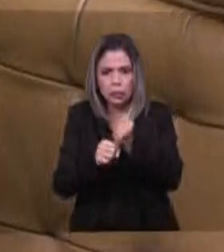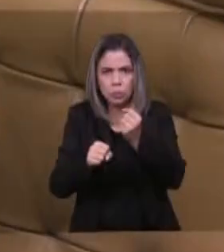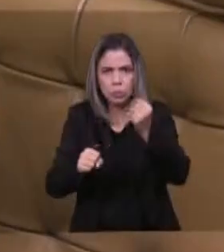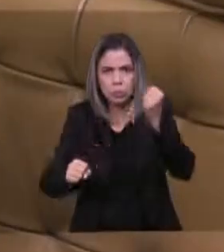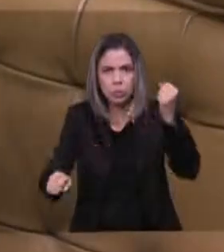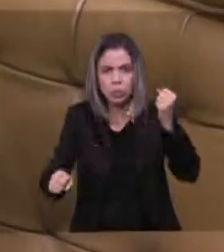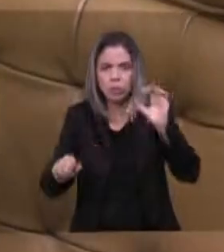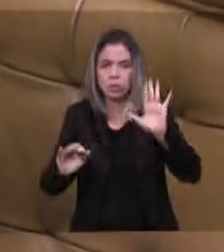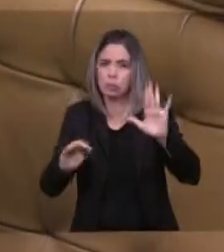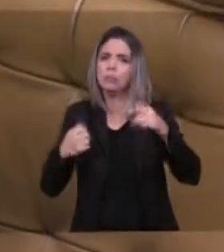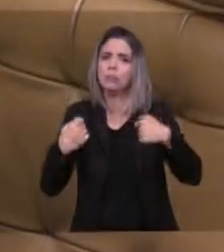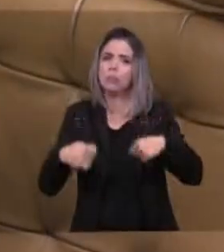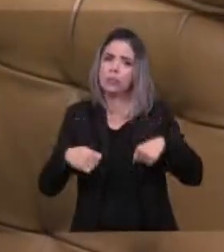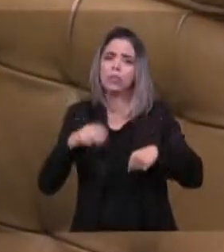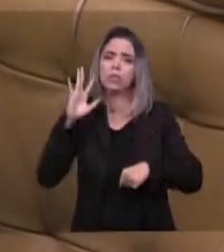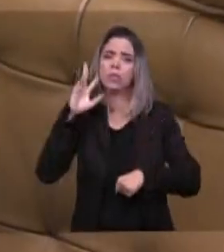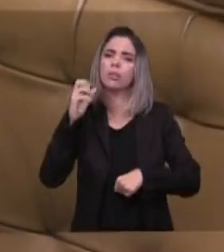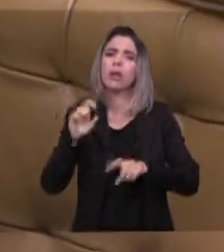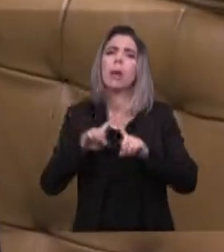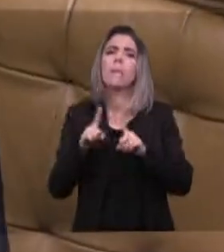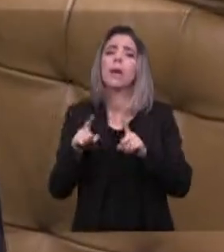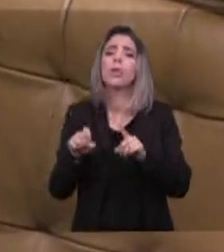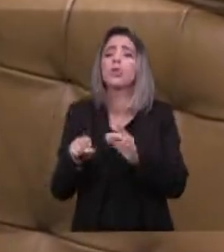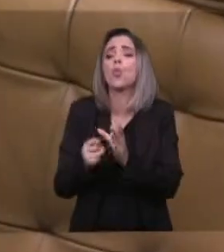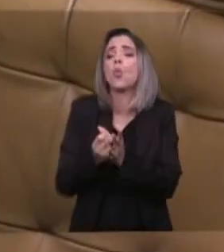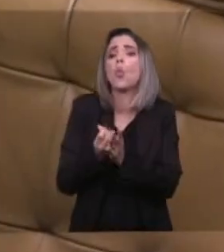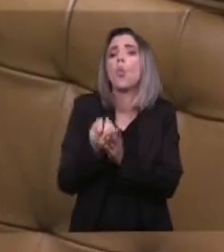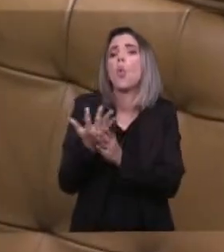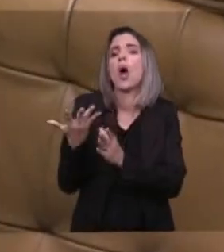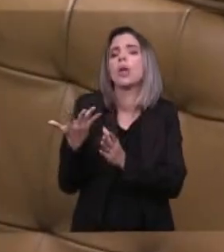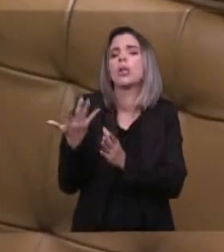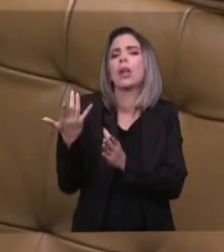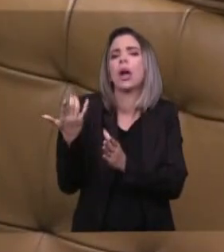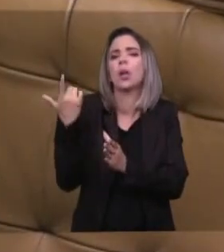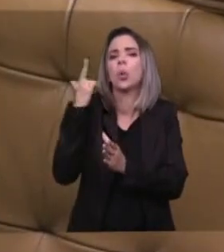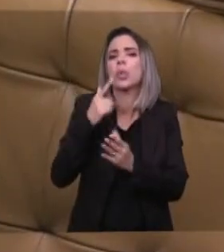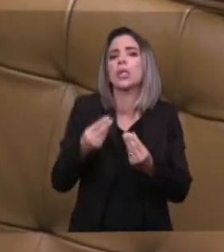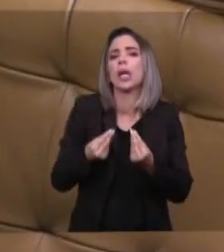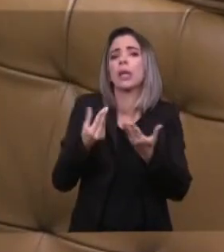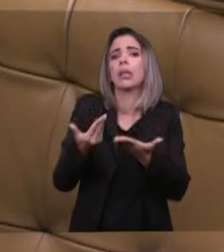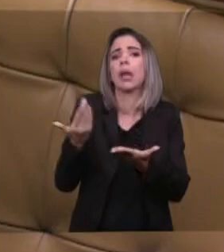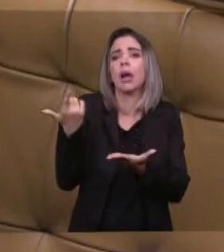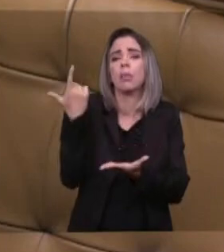resolver. Agora, quanto é necessário para dar sustentabilidade?